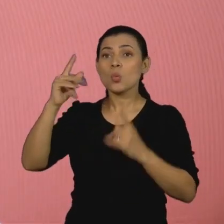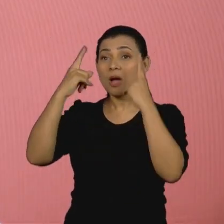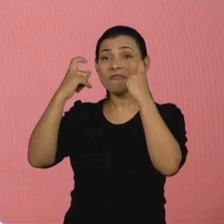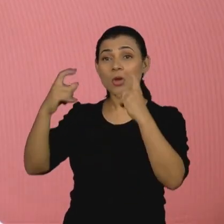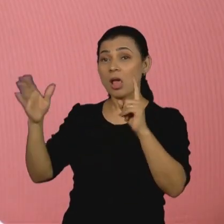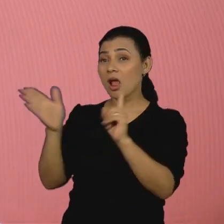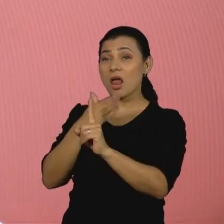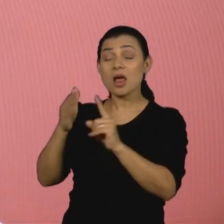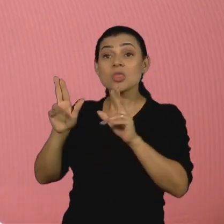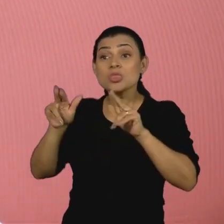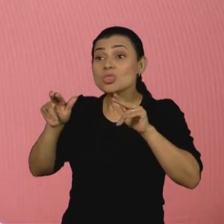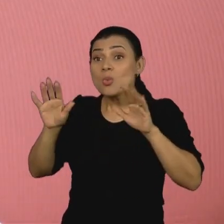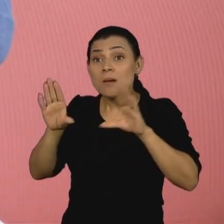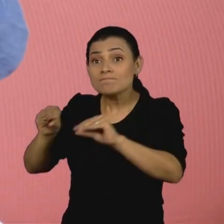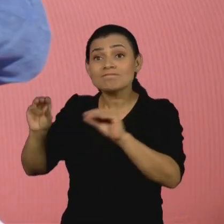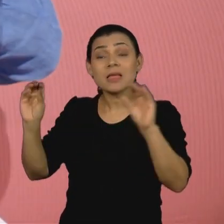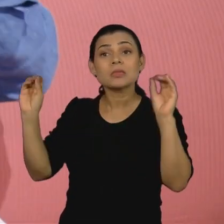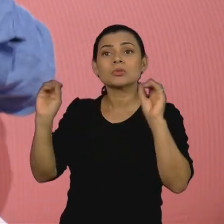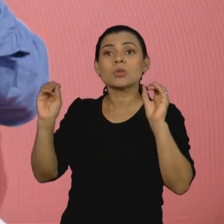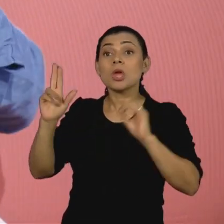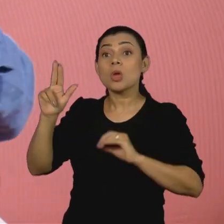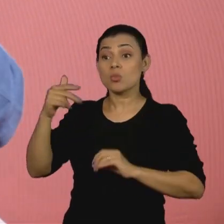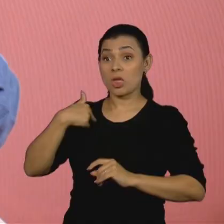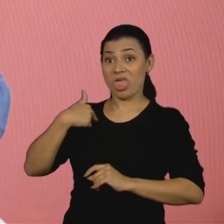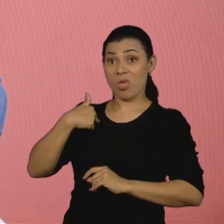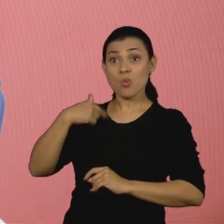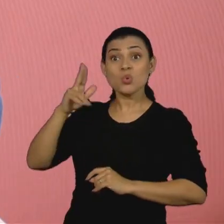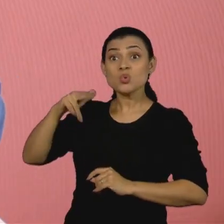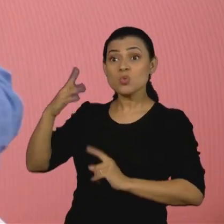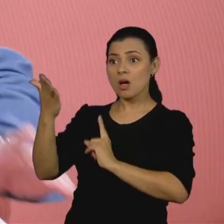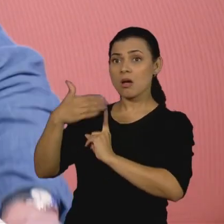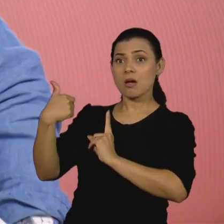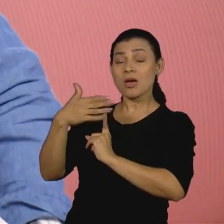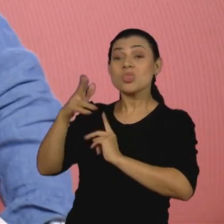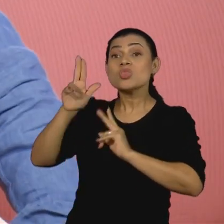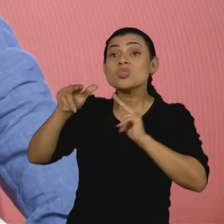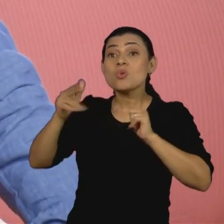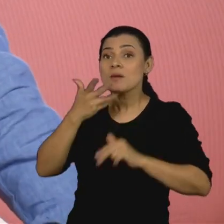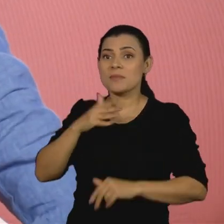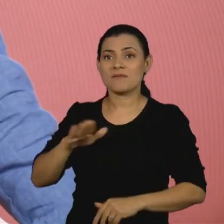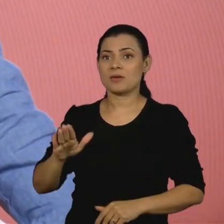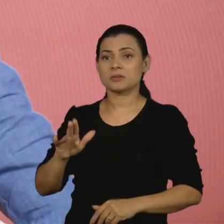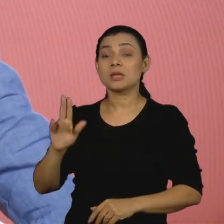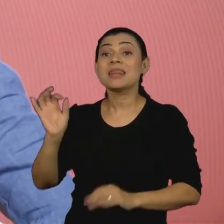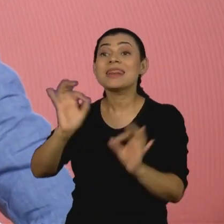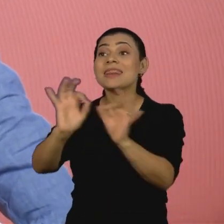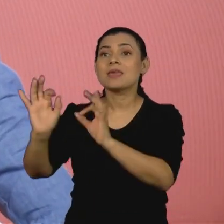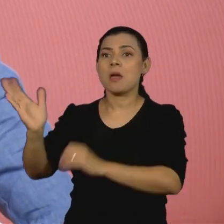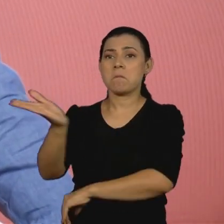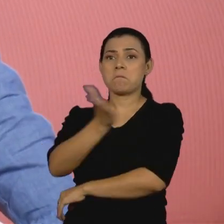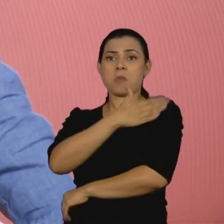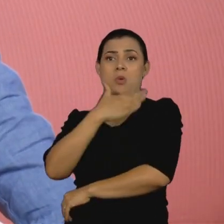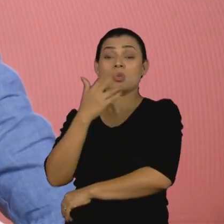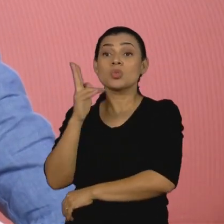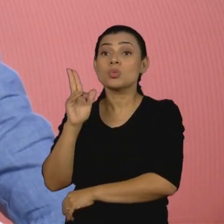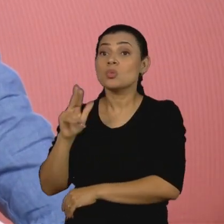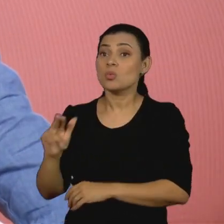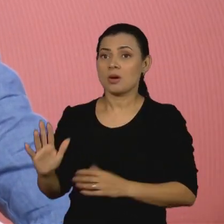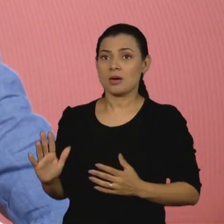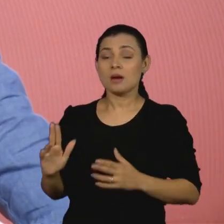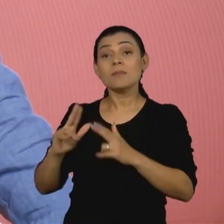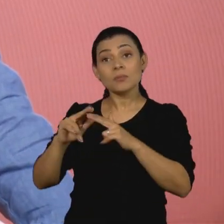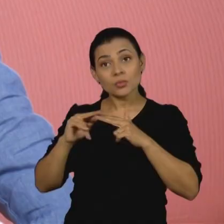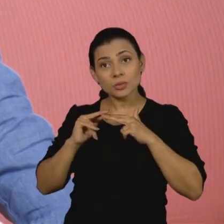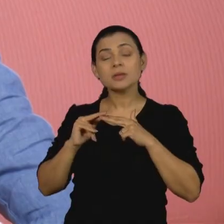violento. Eu nunca apanhei na minha infância, nunca ninguém me deu um tapa. Então, portanto, eu